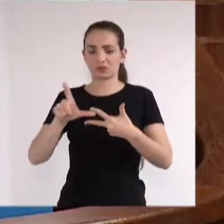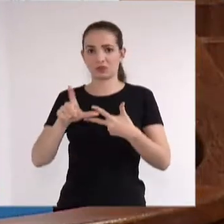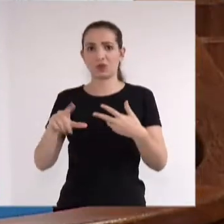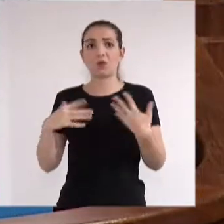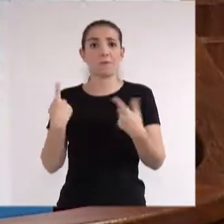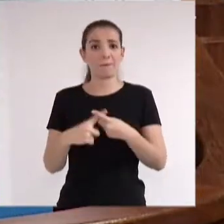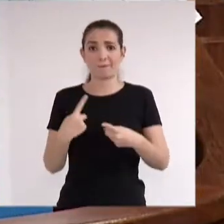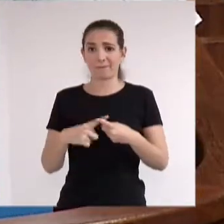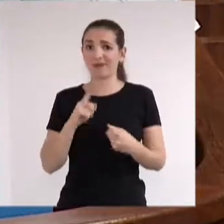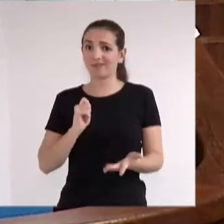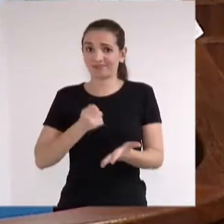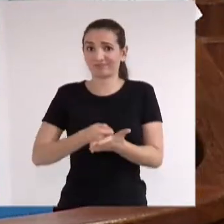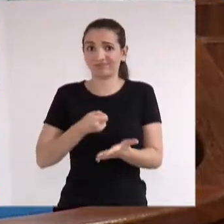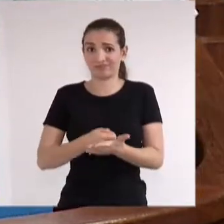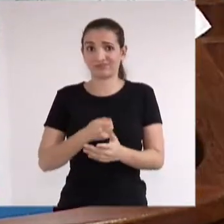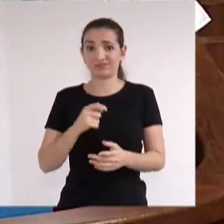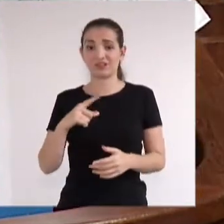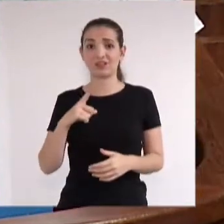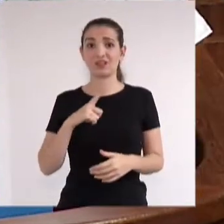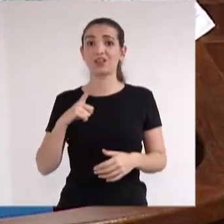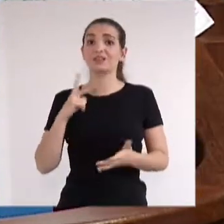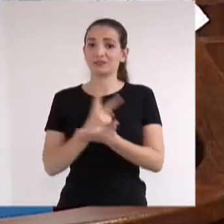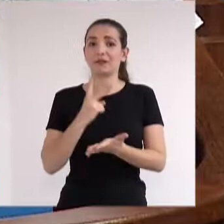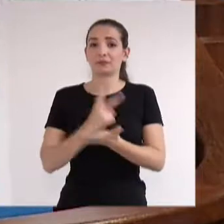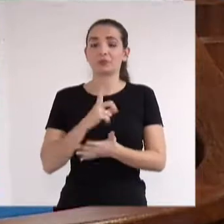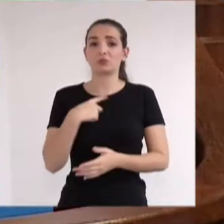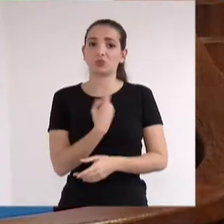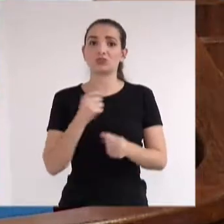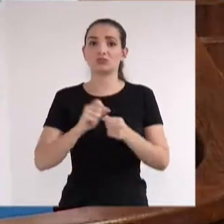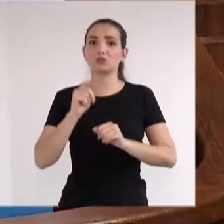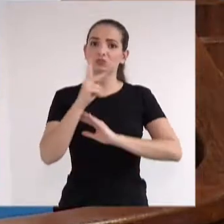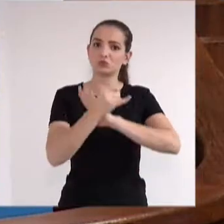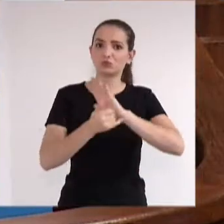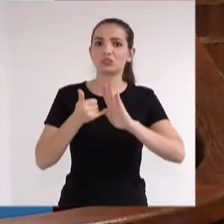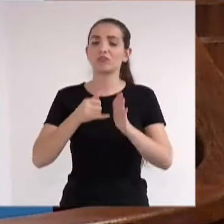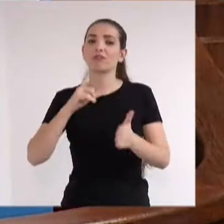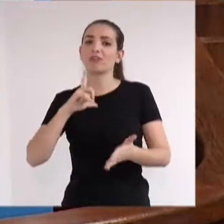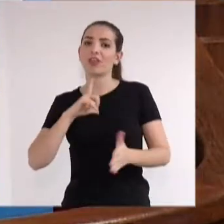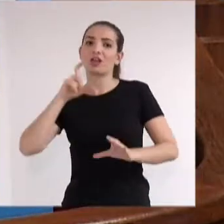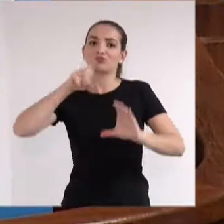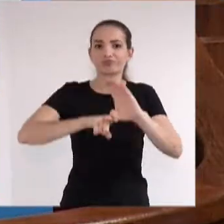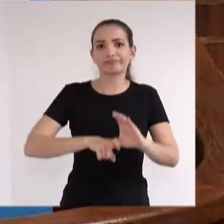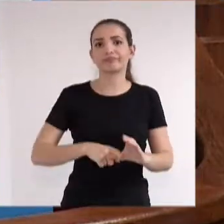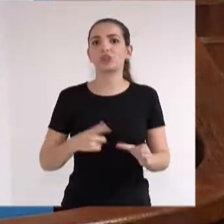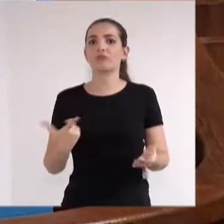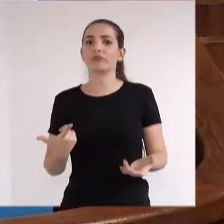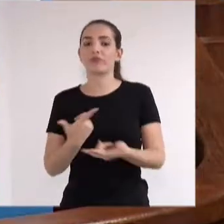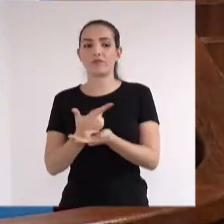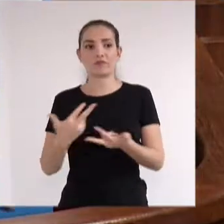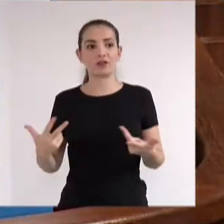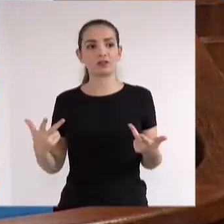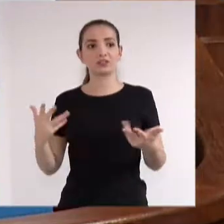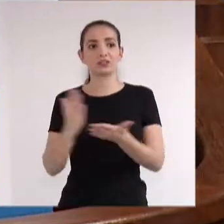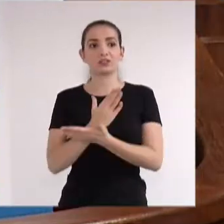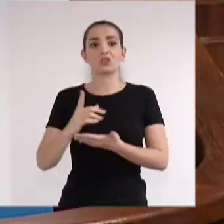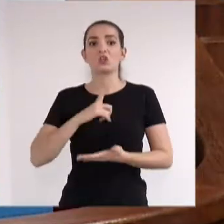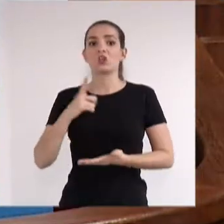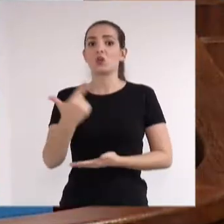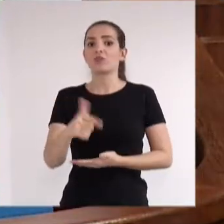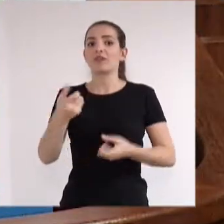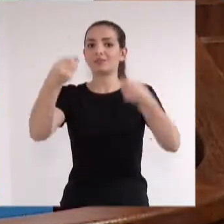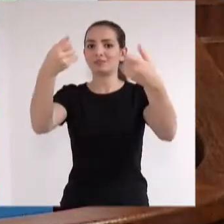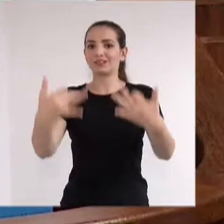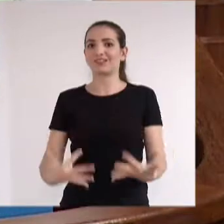a maioria dos projetos, e toda vez que nós fazemos um projeto que ele cria despesa, sem ter a indicação da fonte orçamentária do